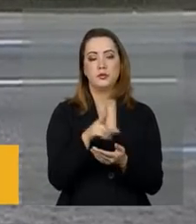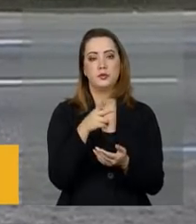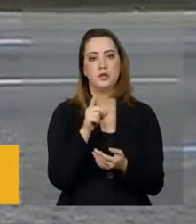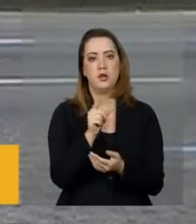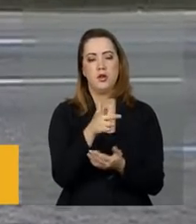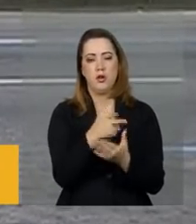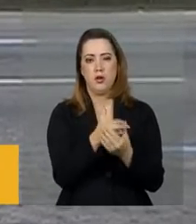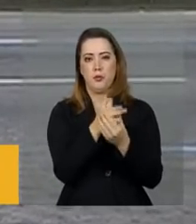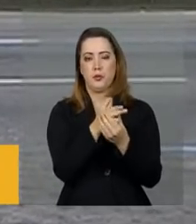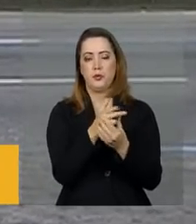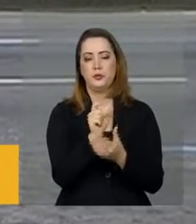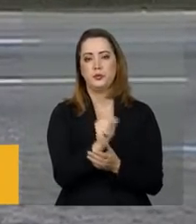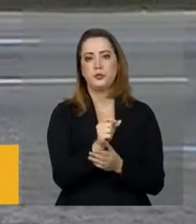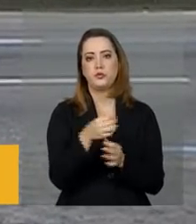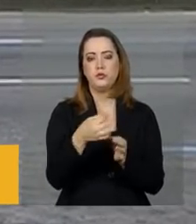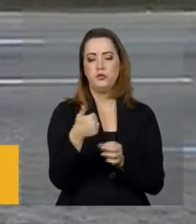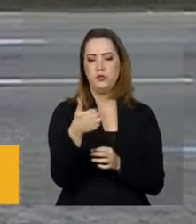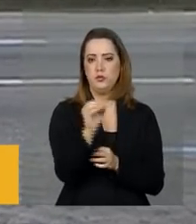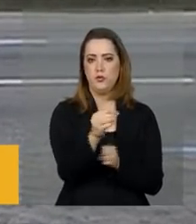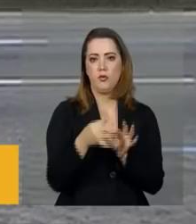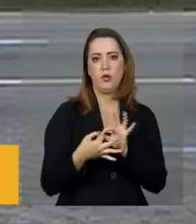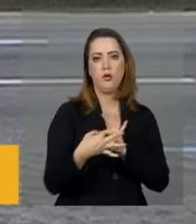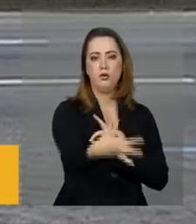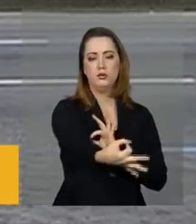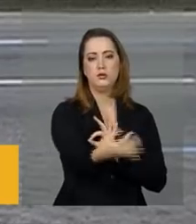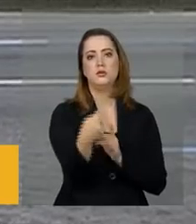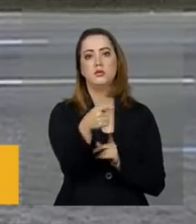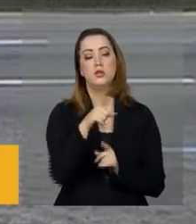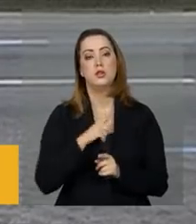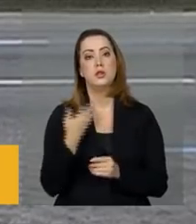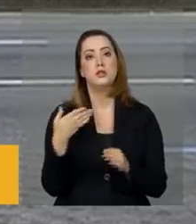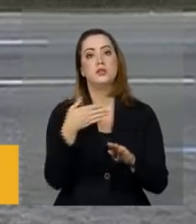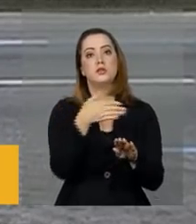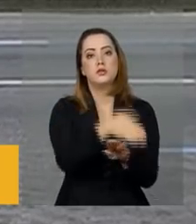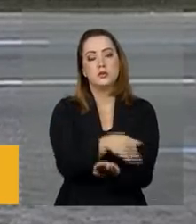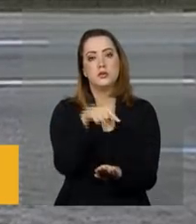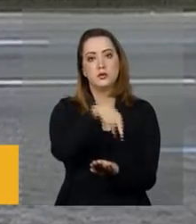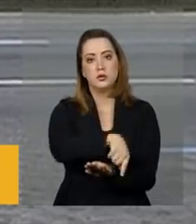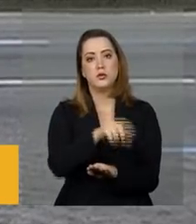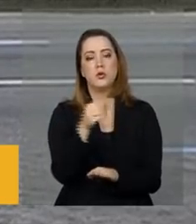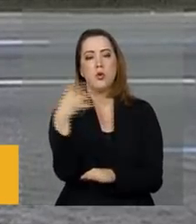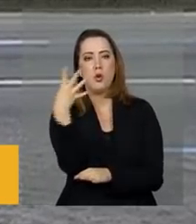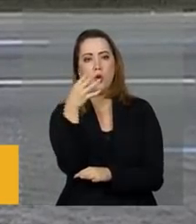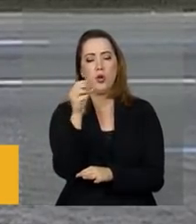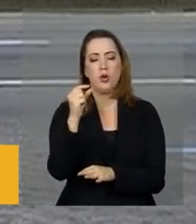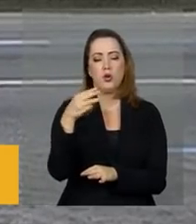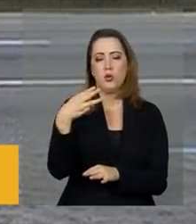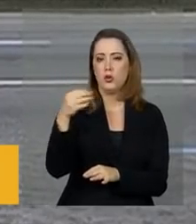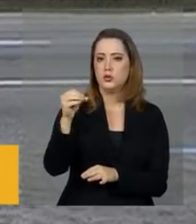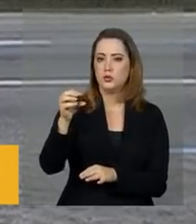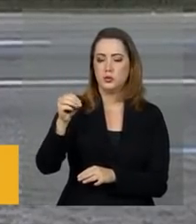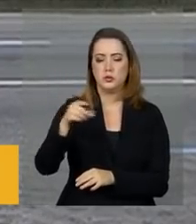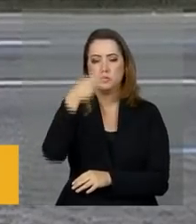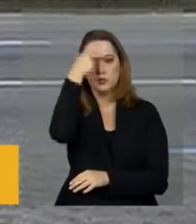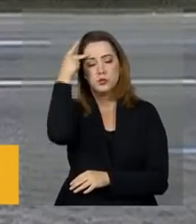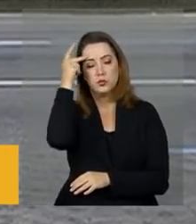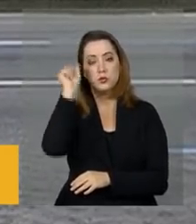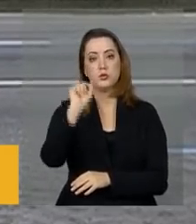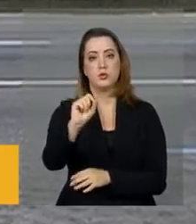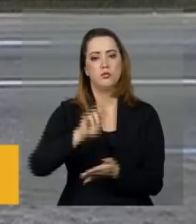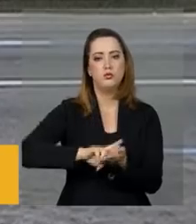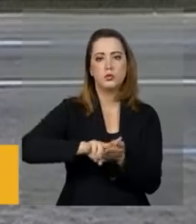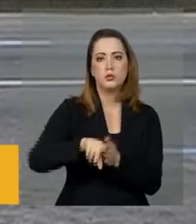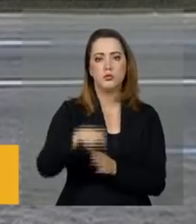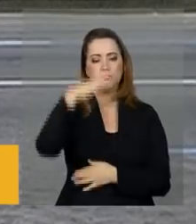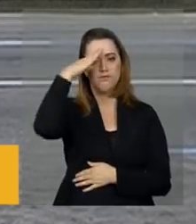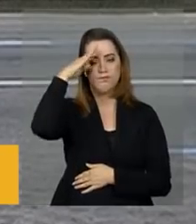de ar comprimido. Aqui no Rio vão participar desses desfiles 4.300 pessoas, entre militares